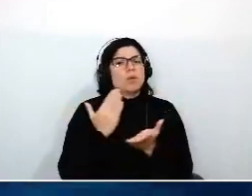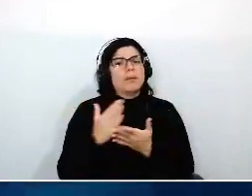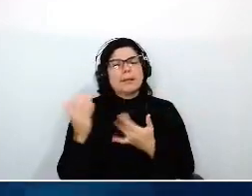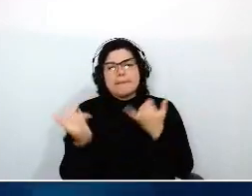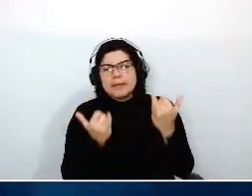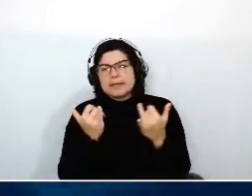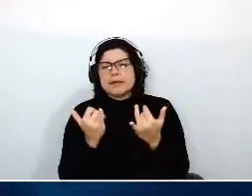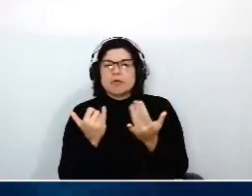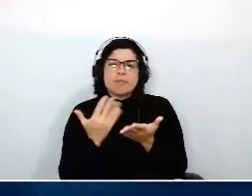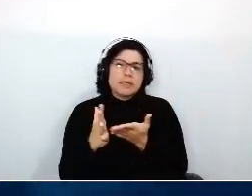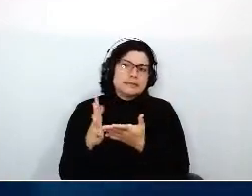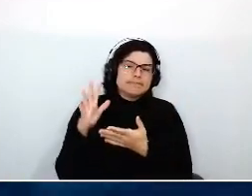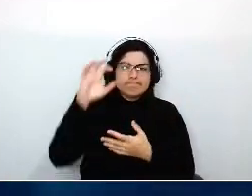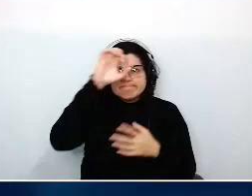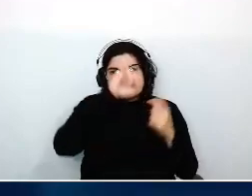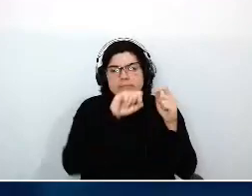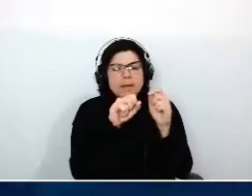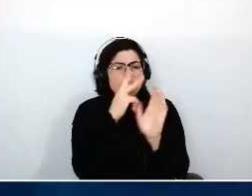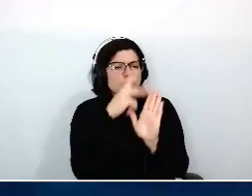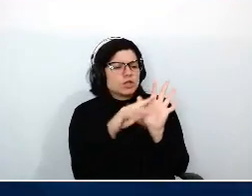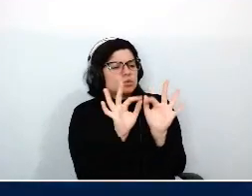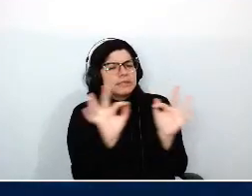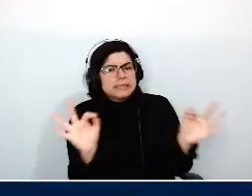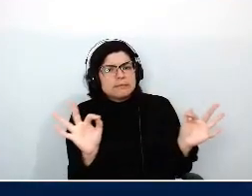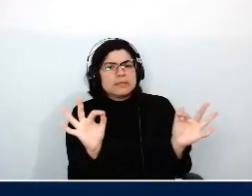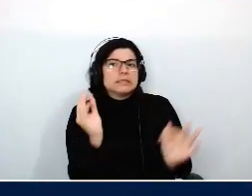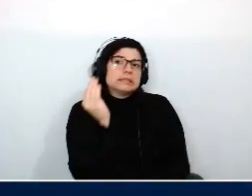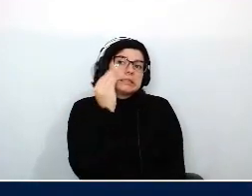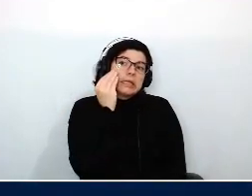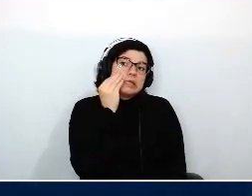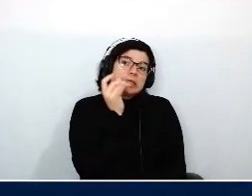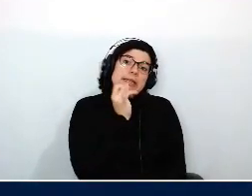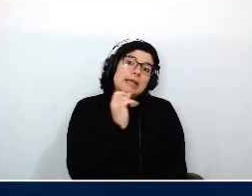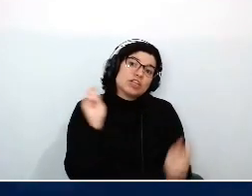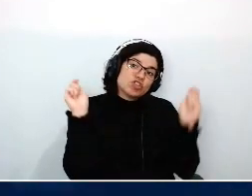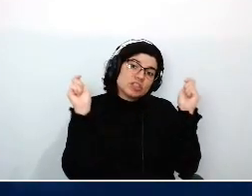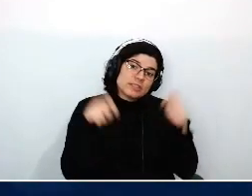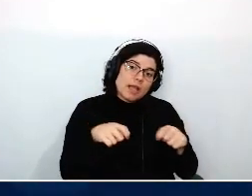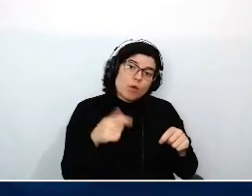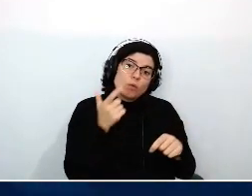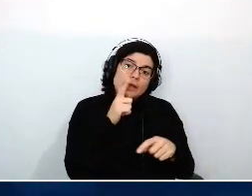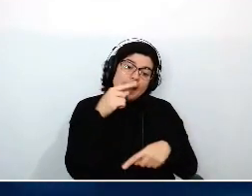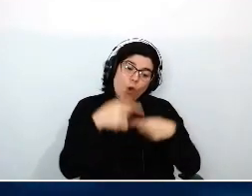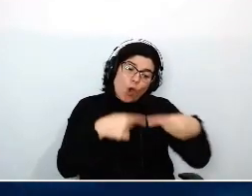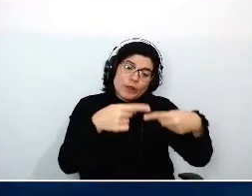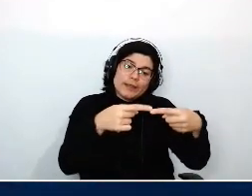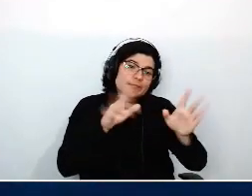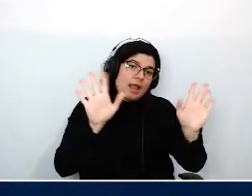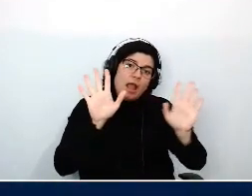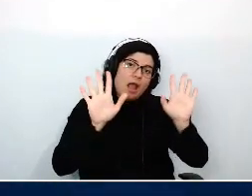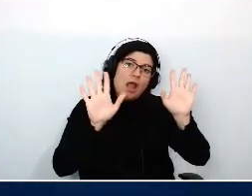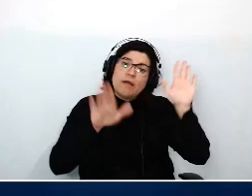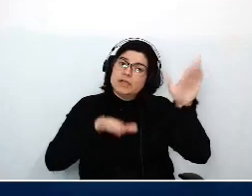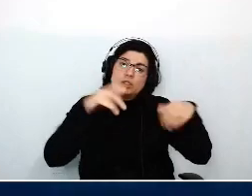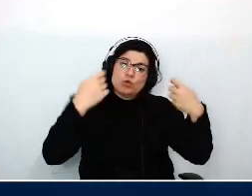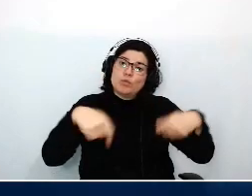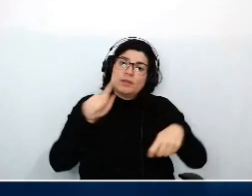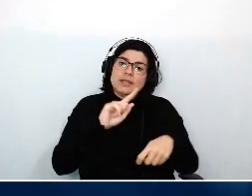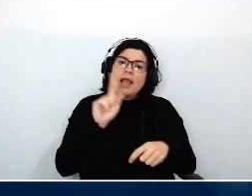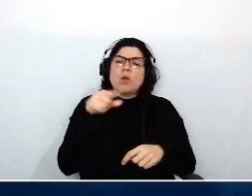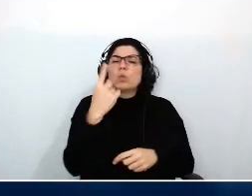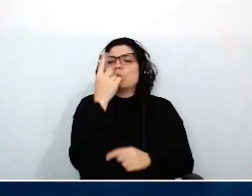água, faz algum projetinho mais simples, alguma coisa que vai rodar, fazer o que você precisa e você nem precisa mais, sabe? Um scriptzinho de